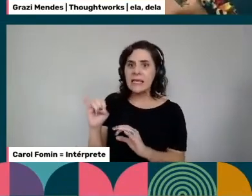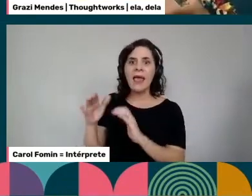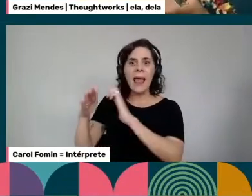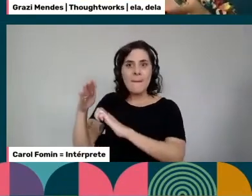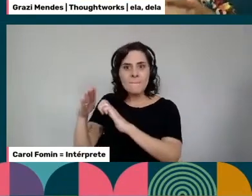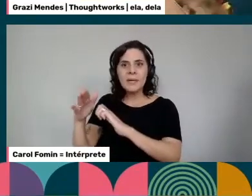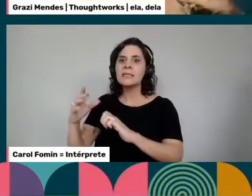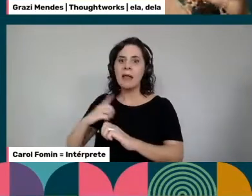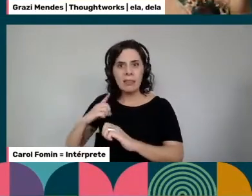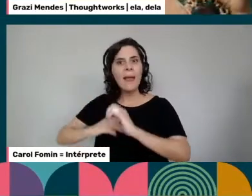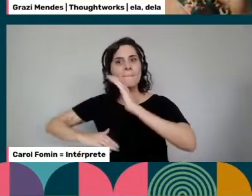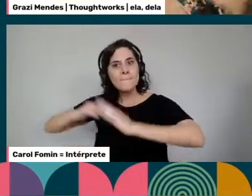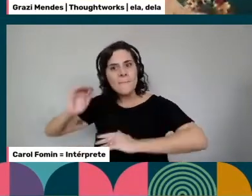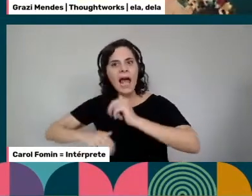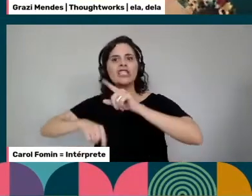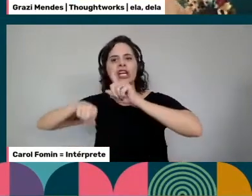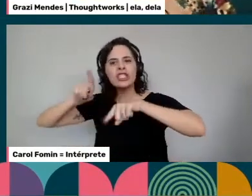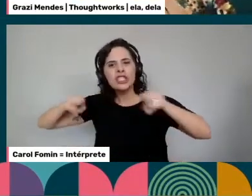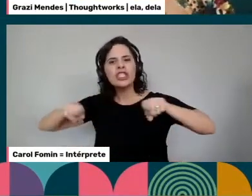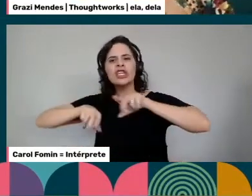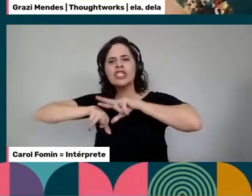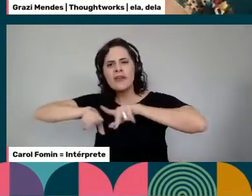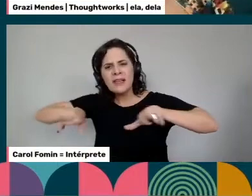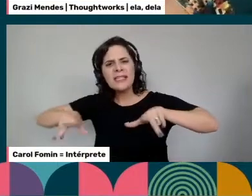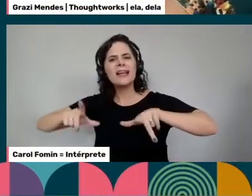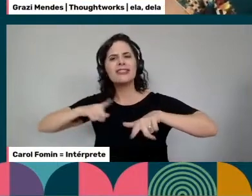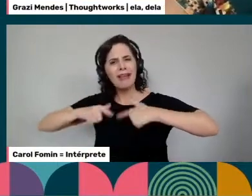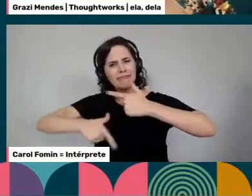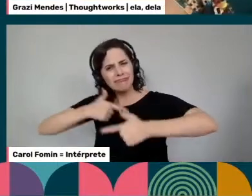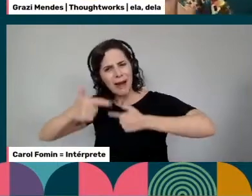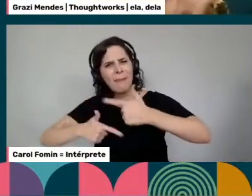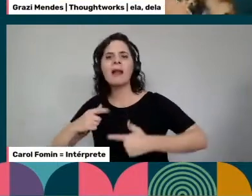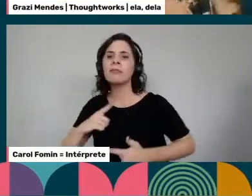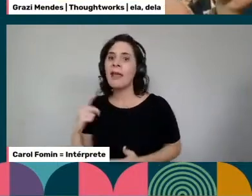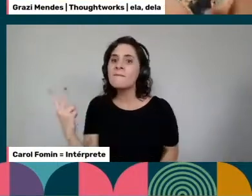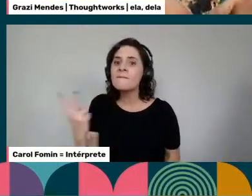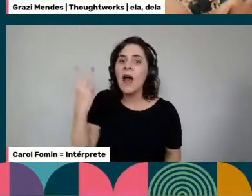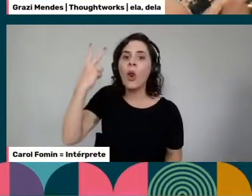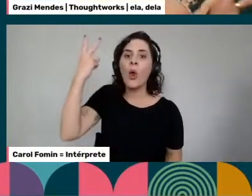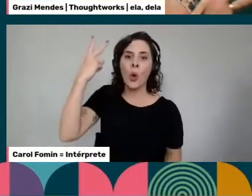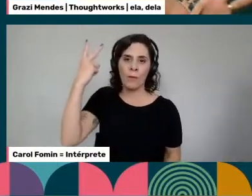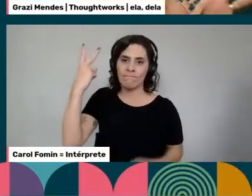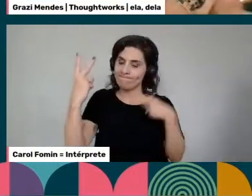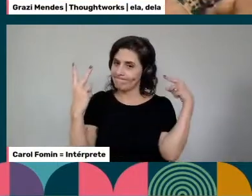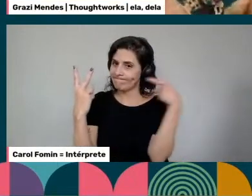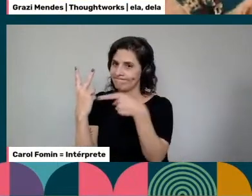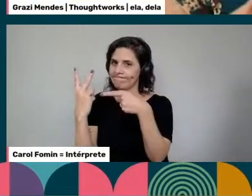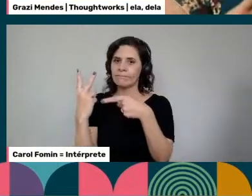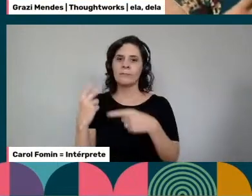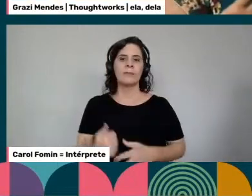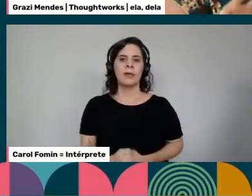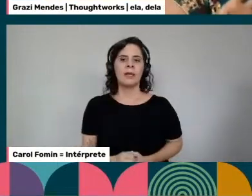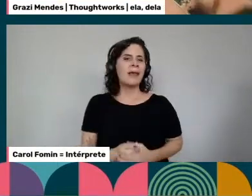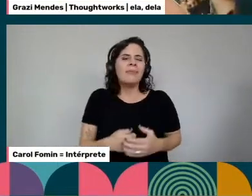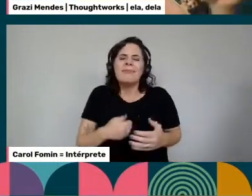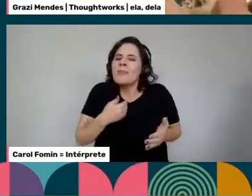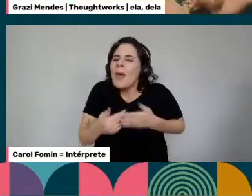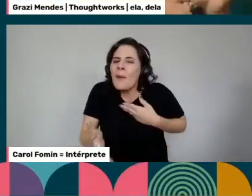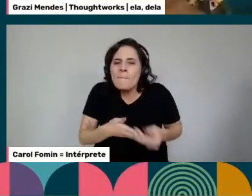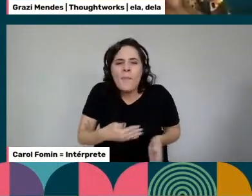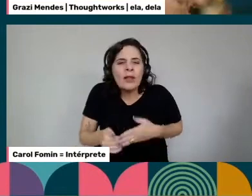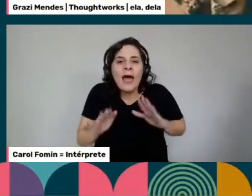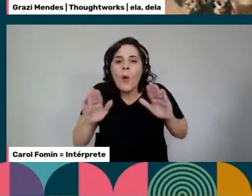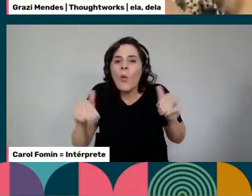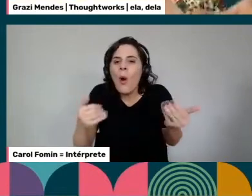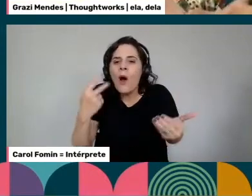que, na prática, né, colocam a diversidade como valor. Então, para qualquer um dos perfis, a gente já